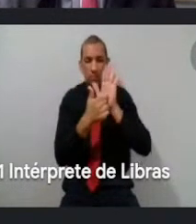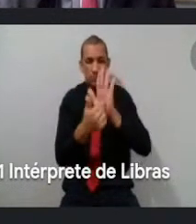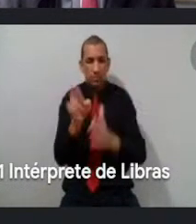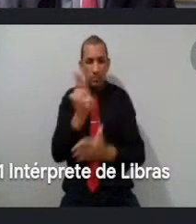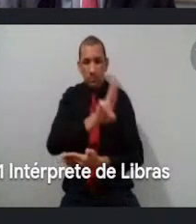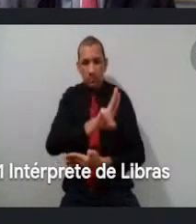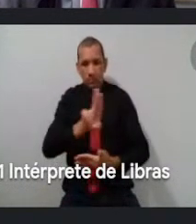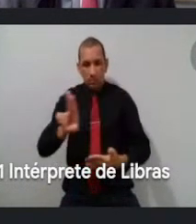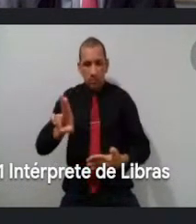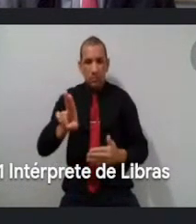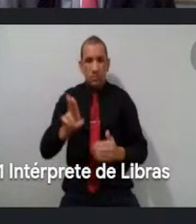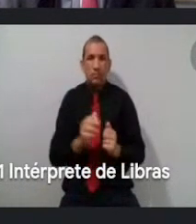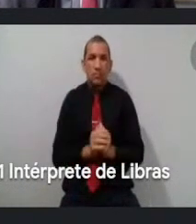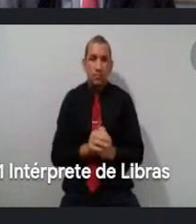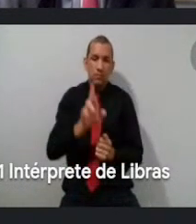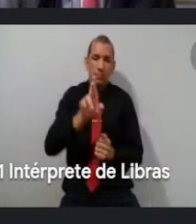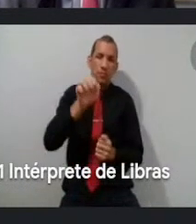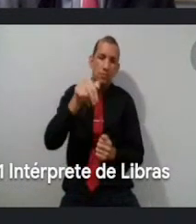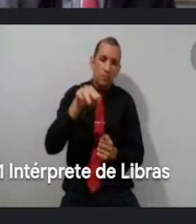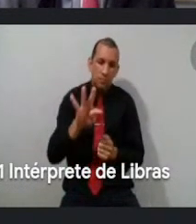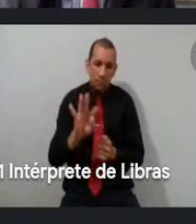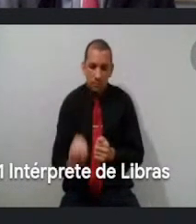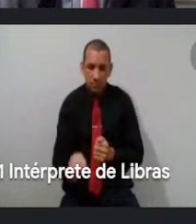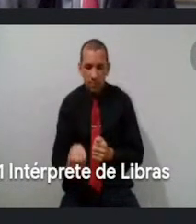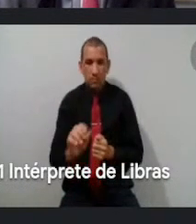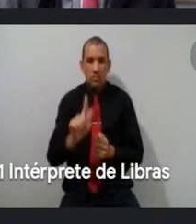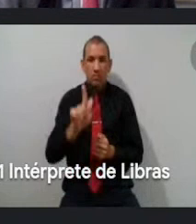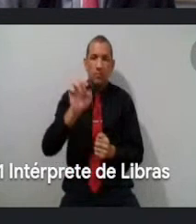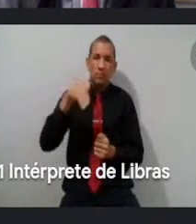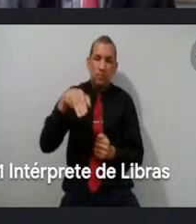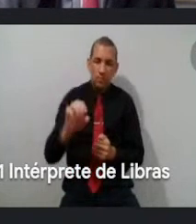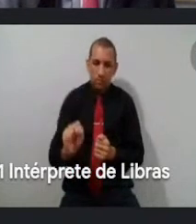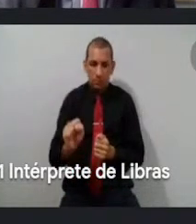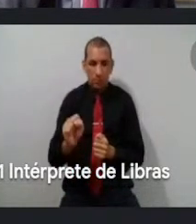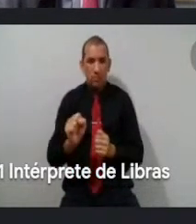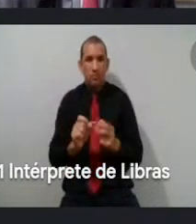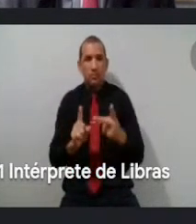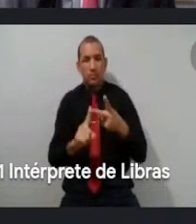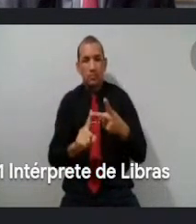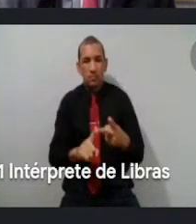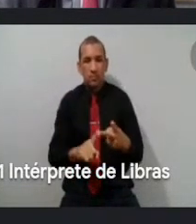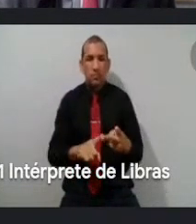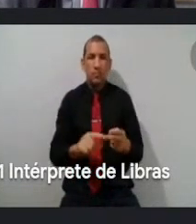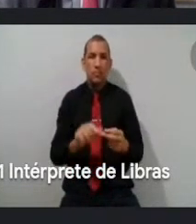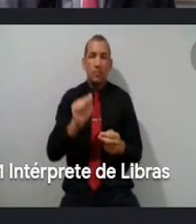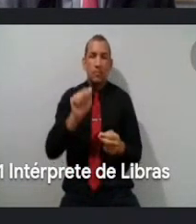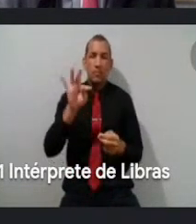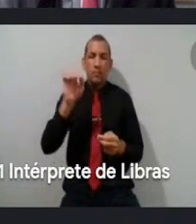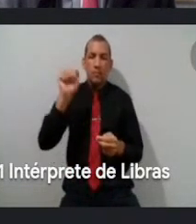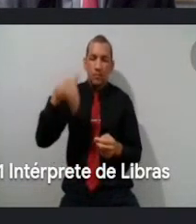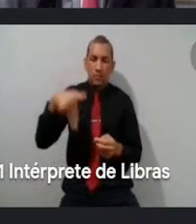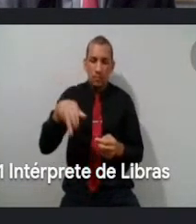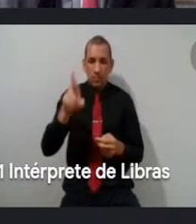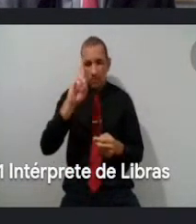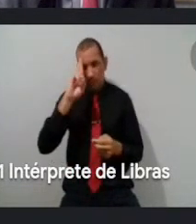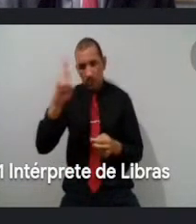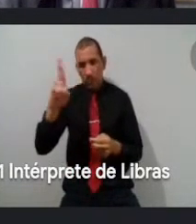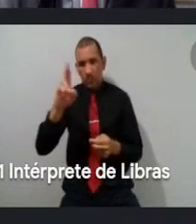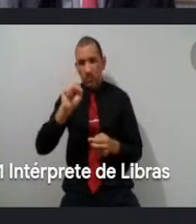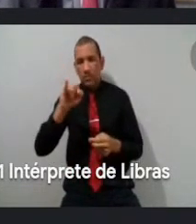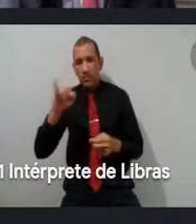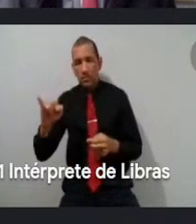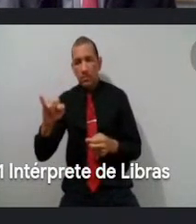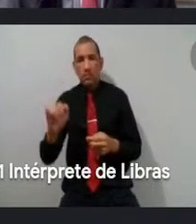nominalmente Renato Alves Gomes coordenador da correia do Rio até um Alves de Siqueira chefe do